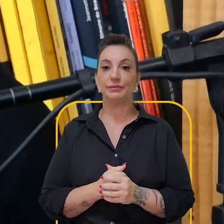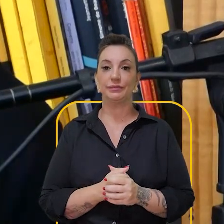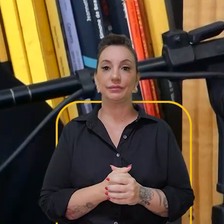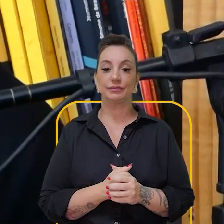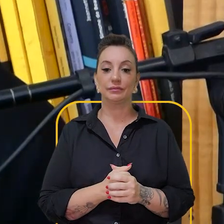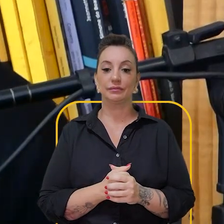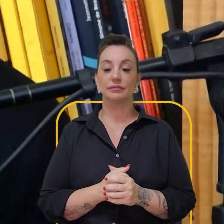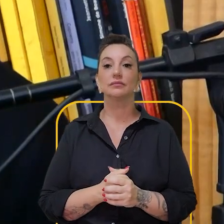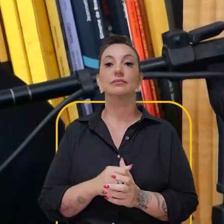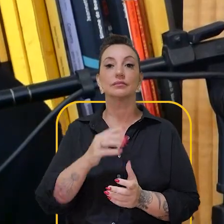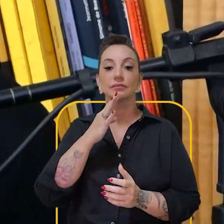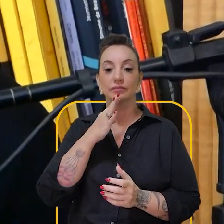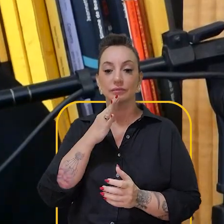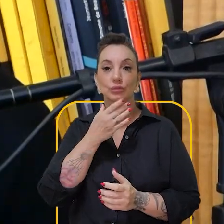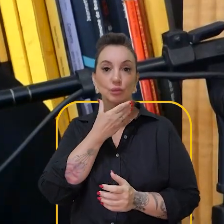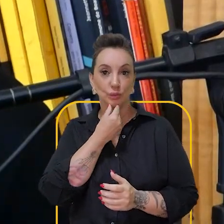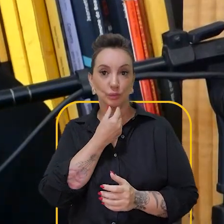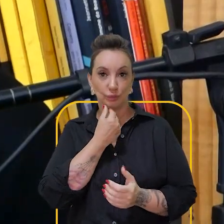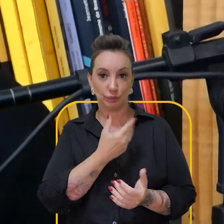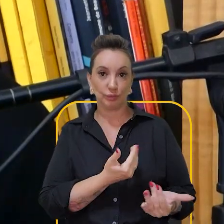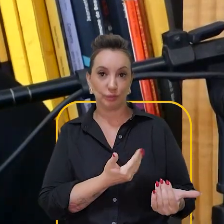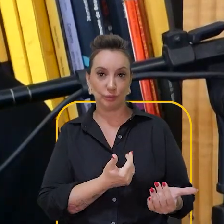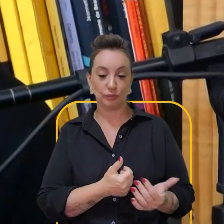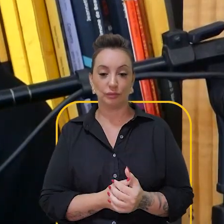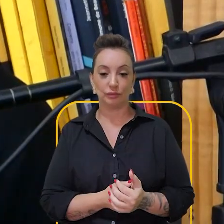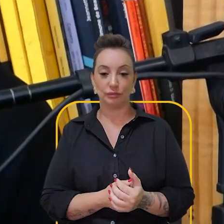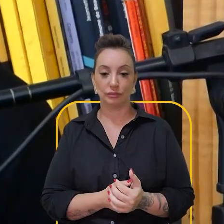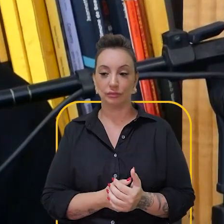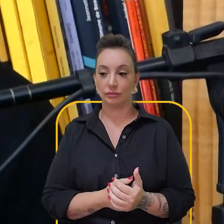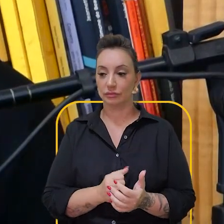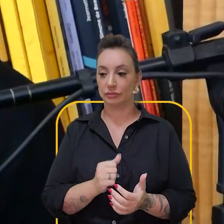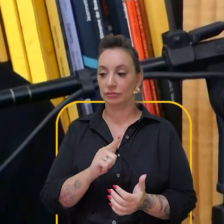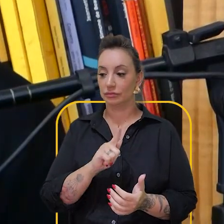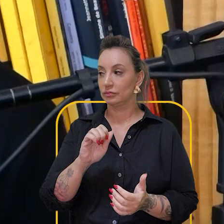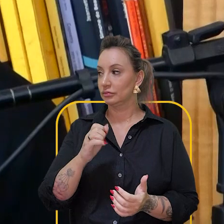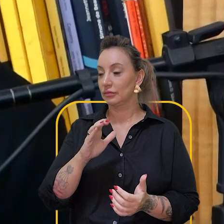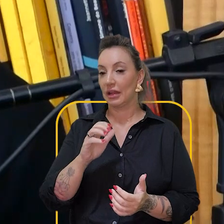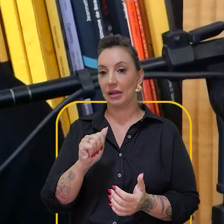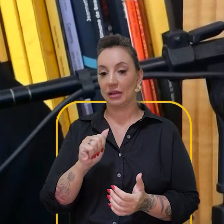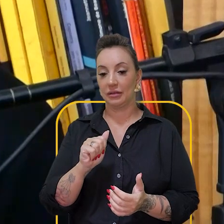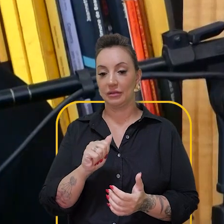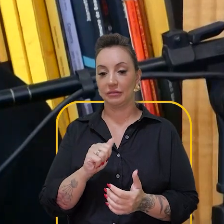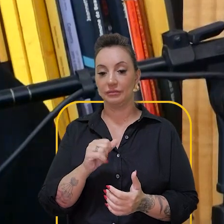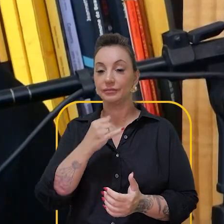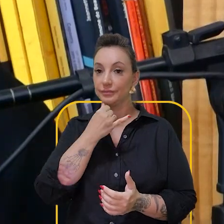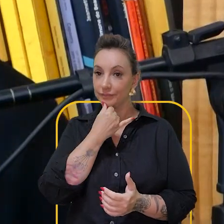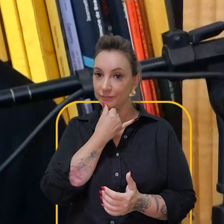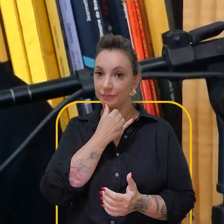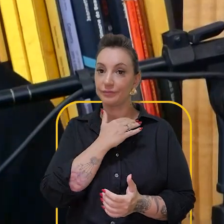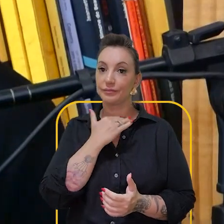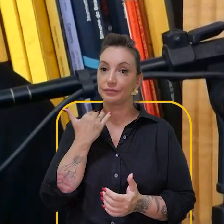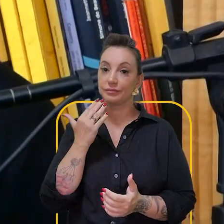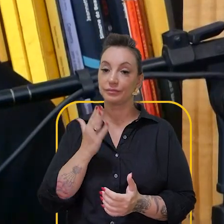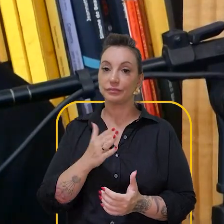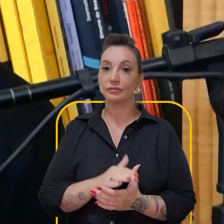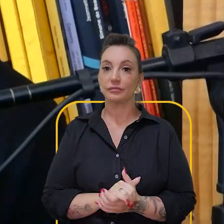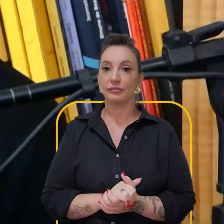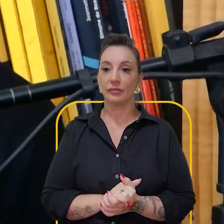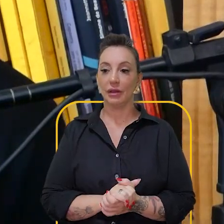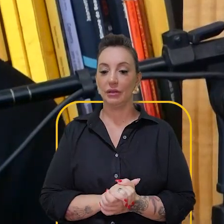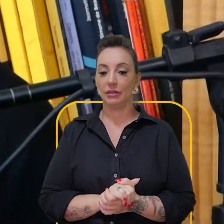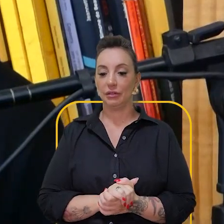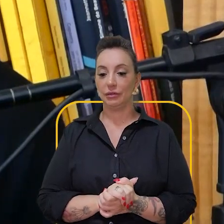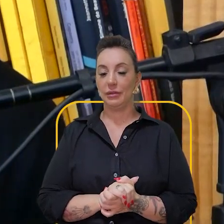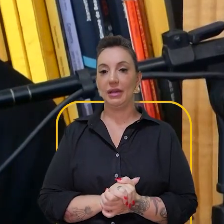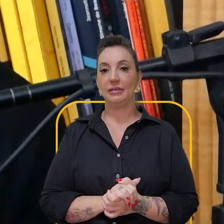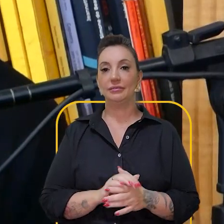infelizmente já falecido e ele começou a dar aulas para um amigo meu Elias e esse Elias chegou para mim um dia e falou